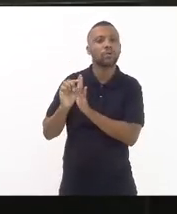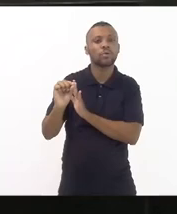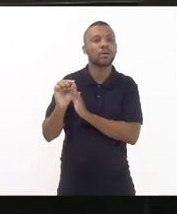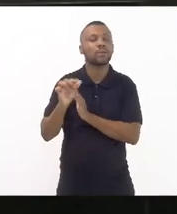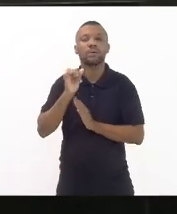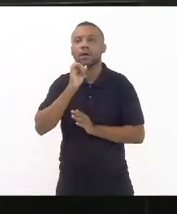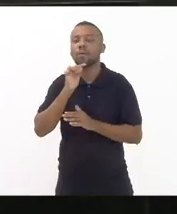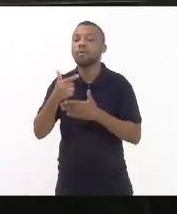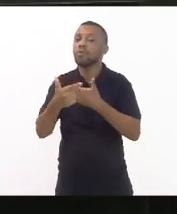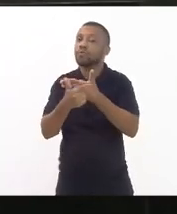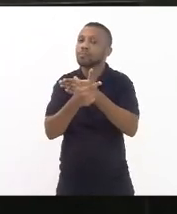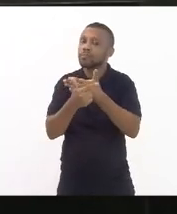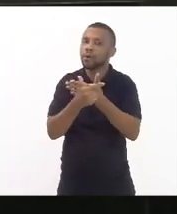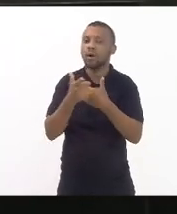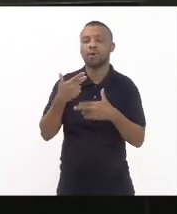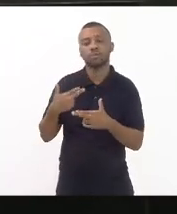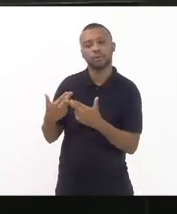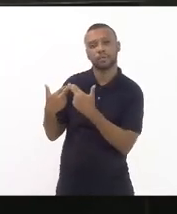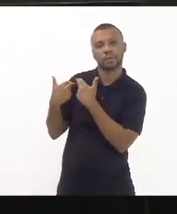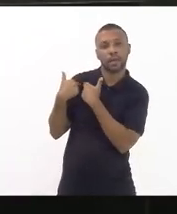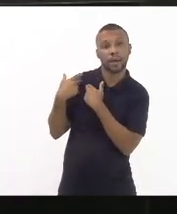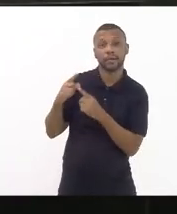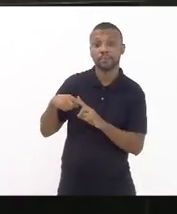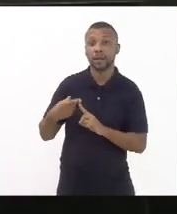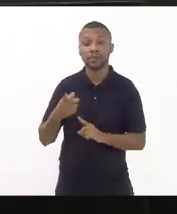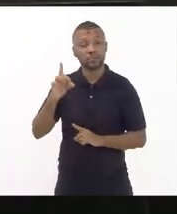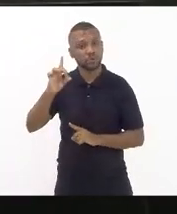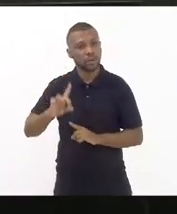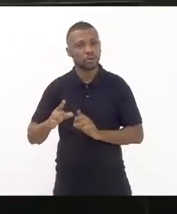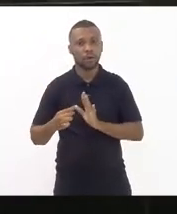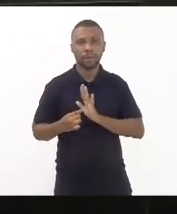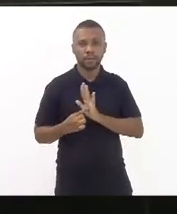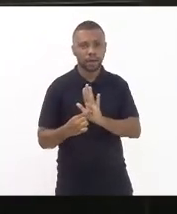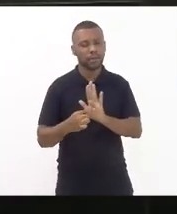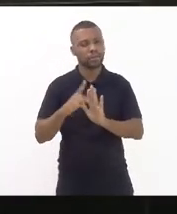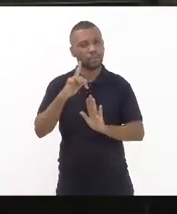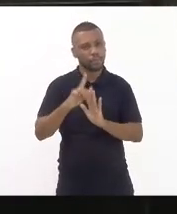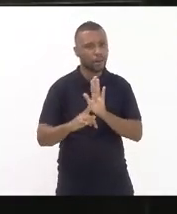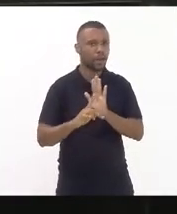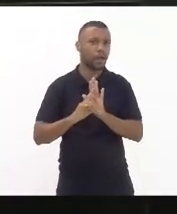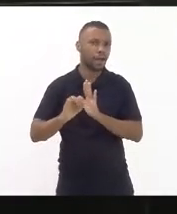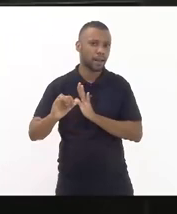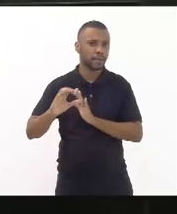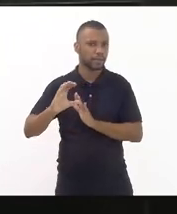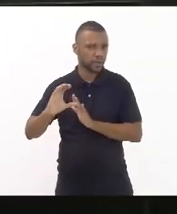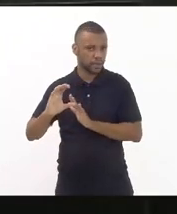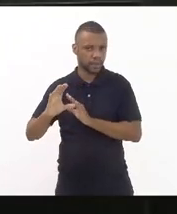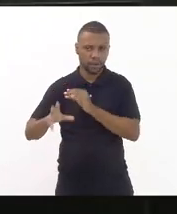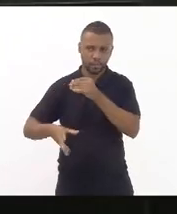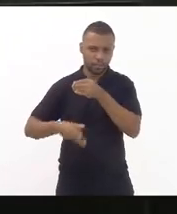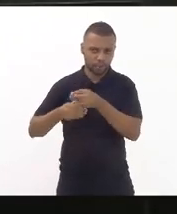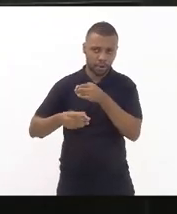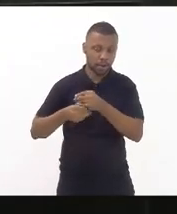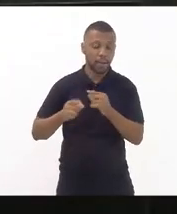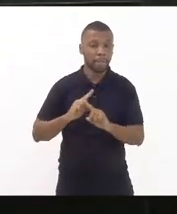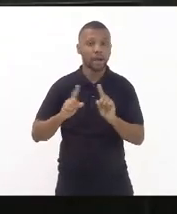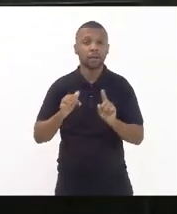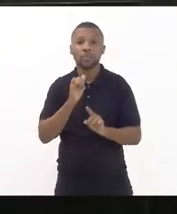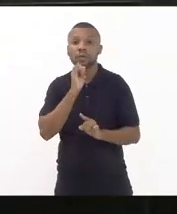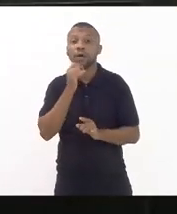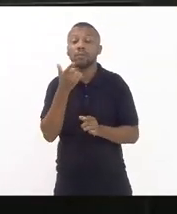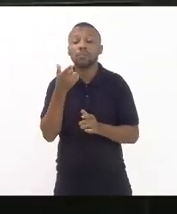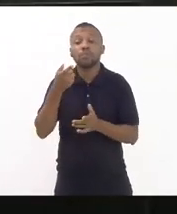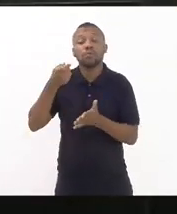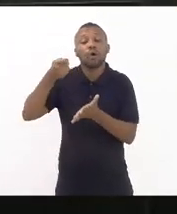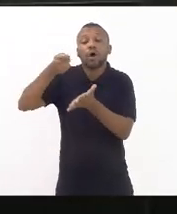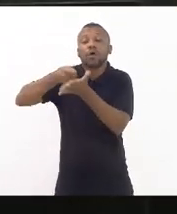funções, atribuições e direitos apresentados aqui nesse PLC, mas que, por exemplo, não define os